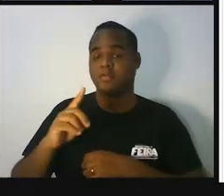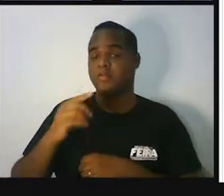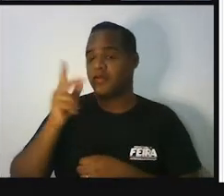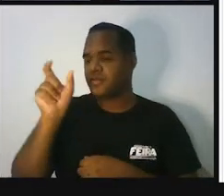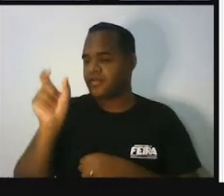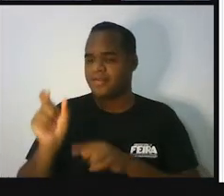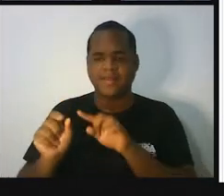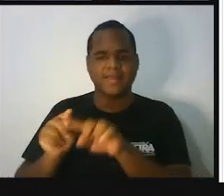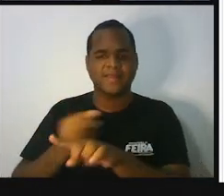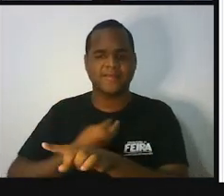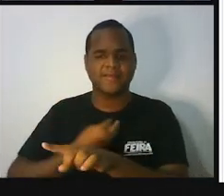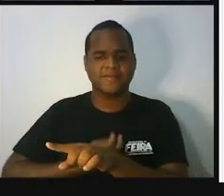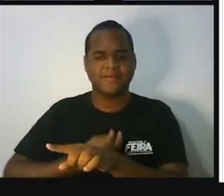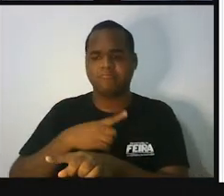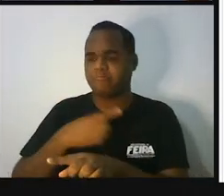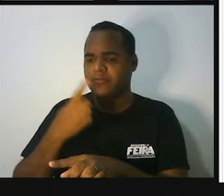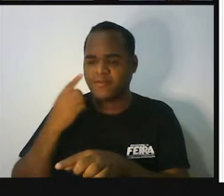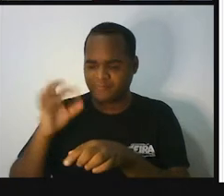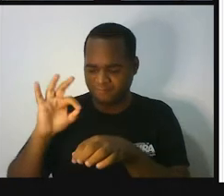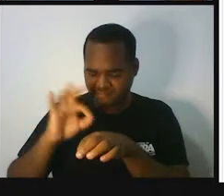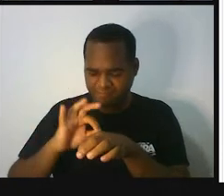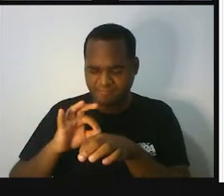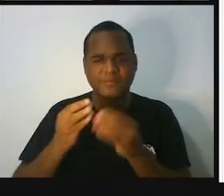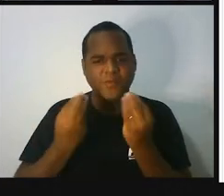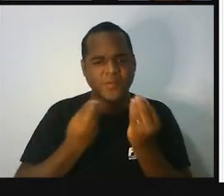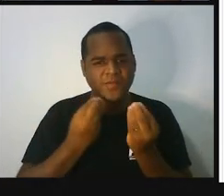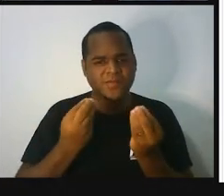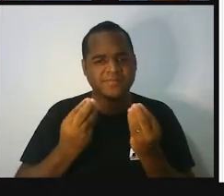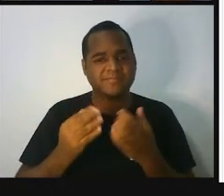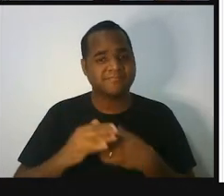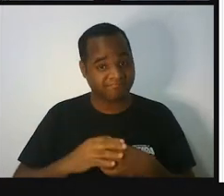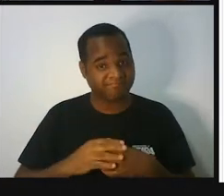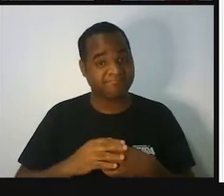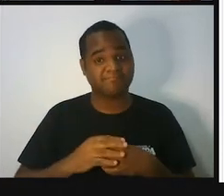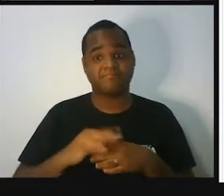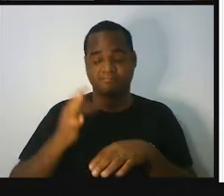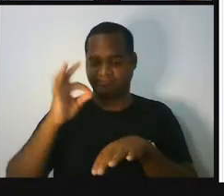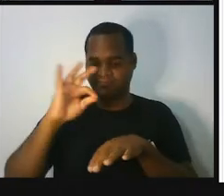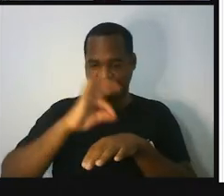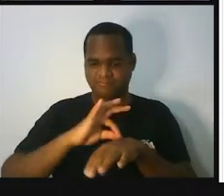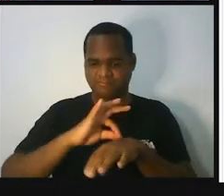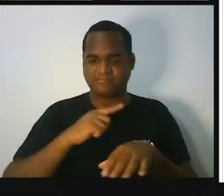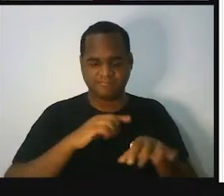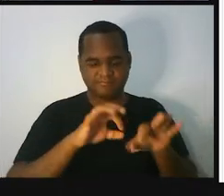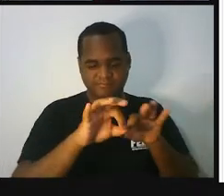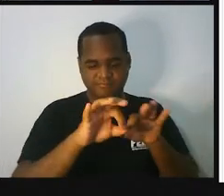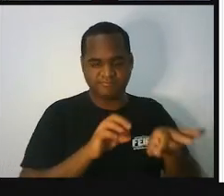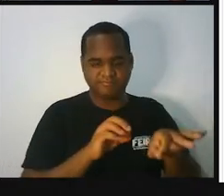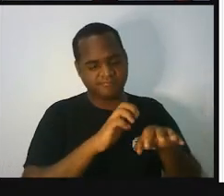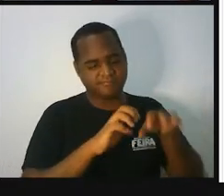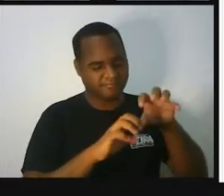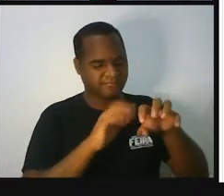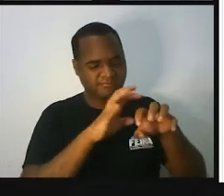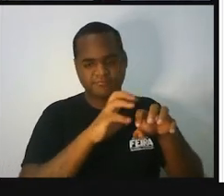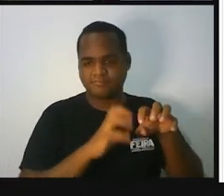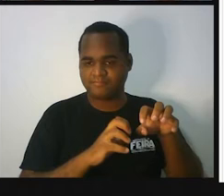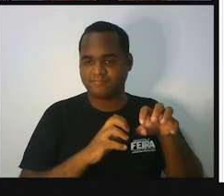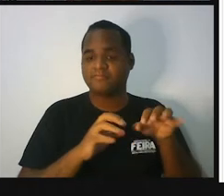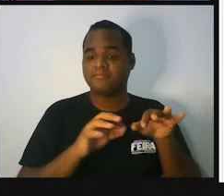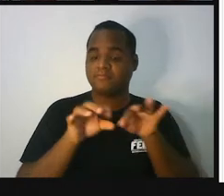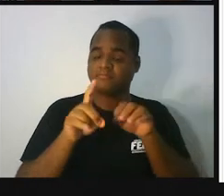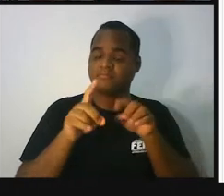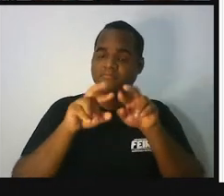tão pequenininho daquele jeito. As abelhas constroem essas colmeias de uma